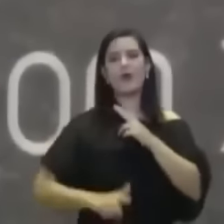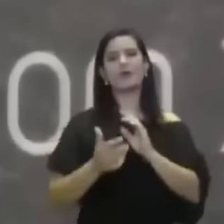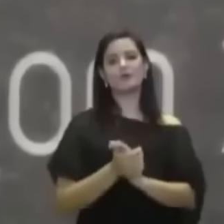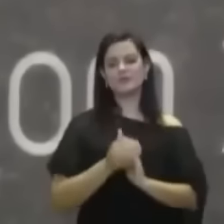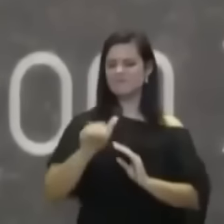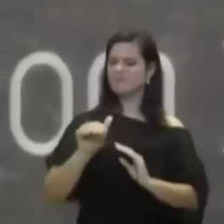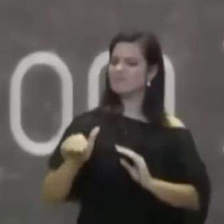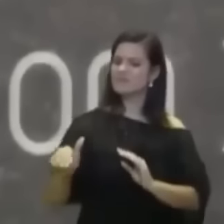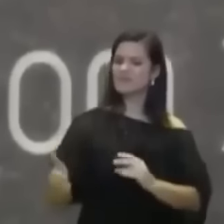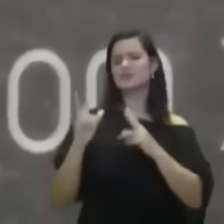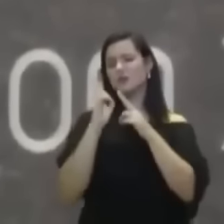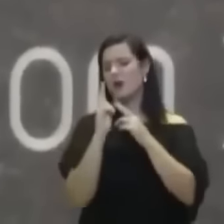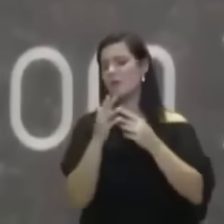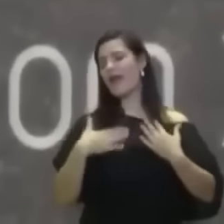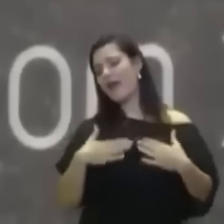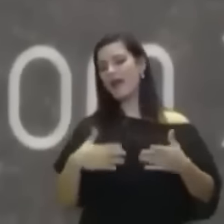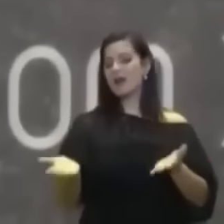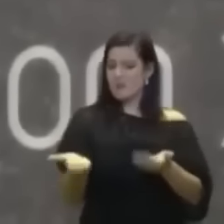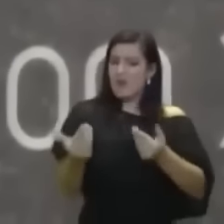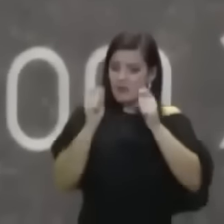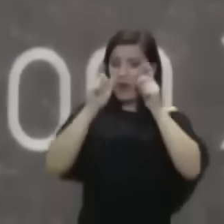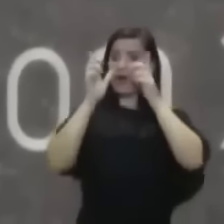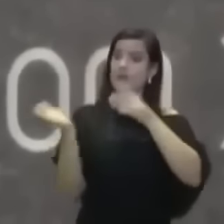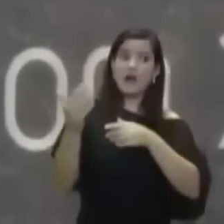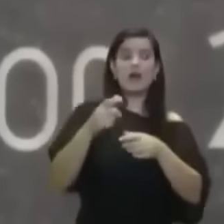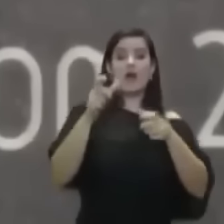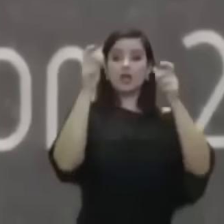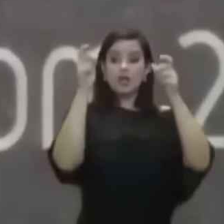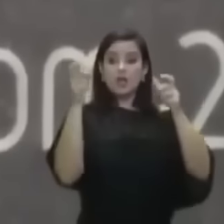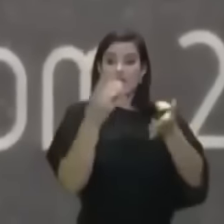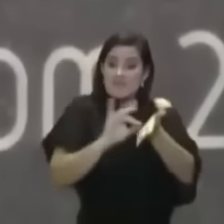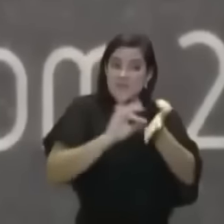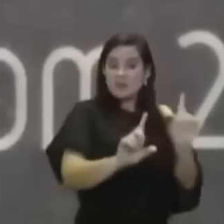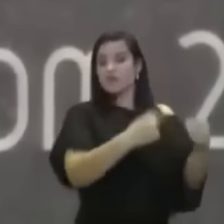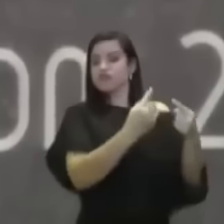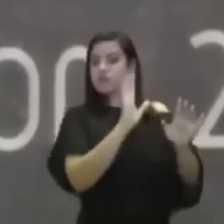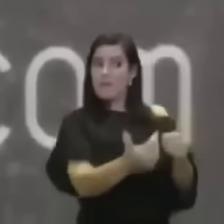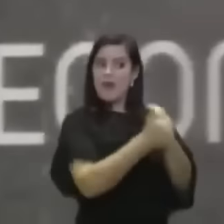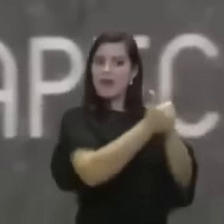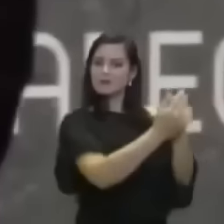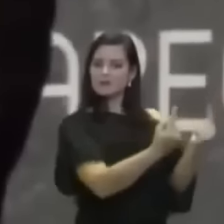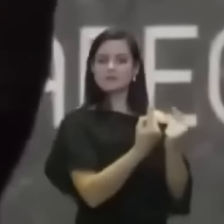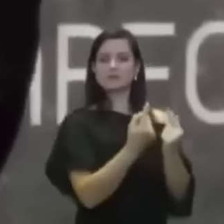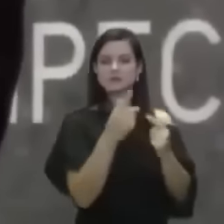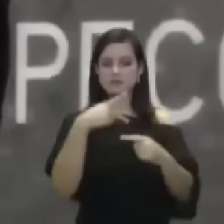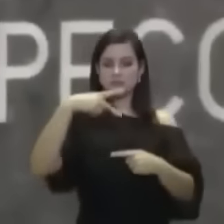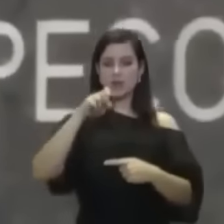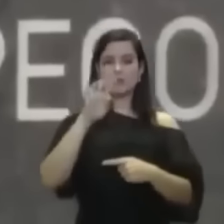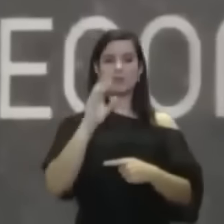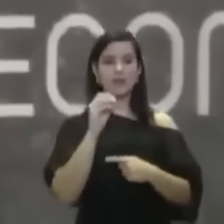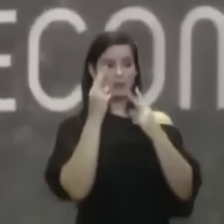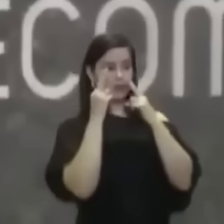ainda dormis e repousais, acordai, vamos-nos, o inimigo se aproxima. Quando Pedro abre os olhos, atabalhoadamente,